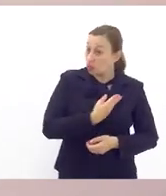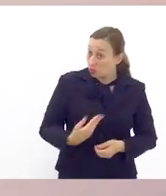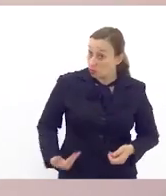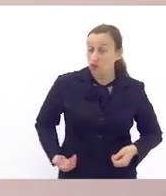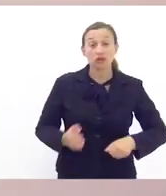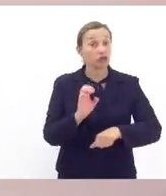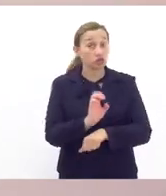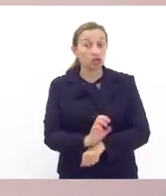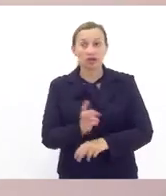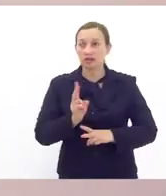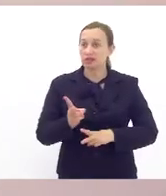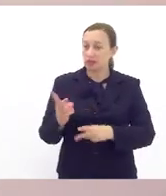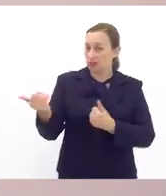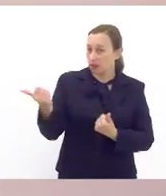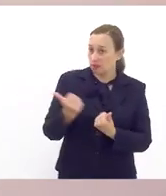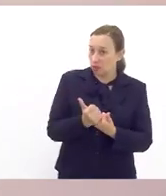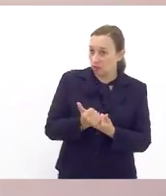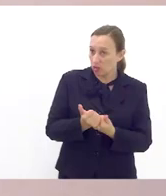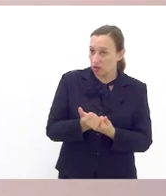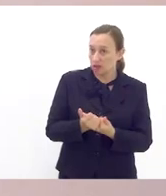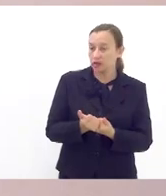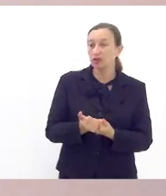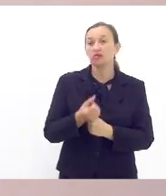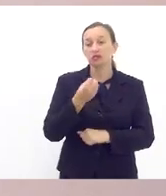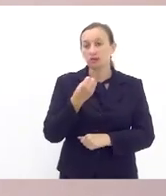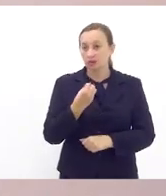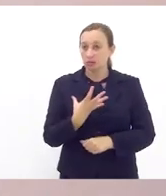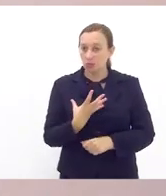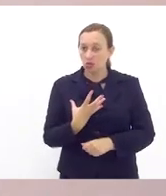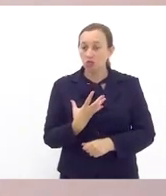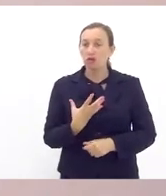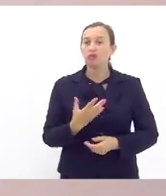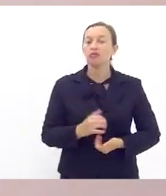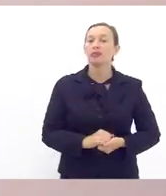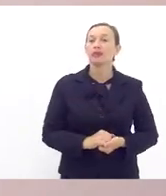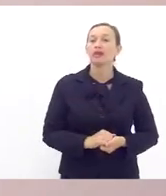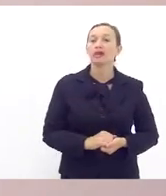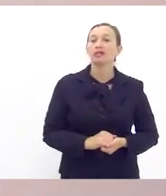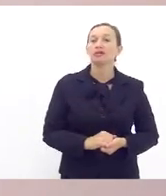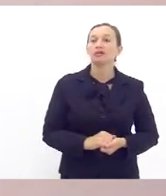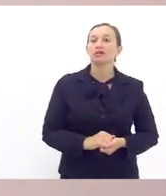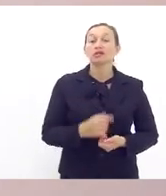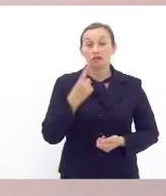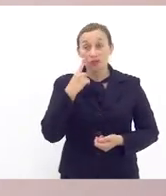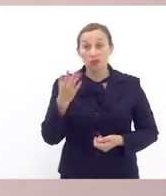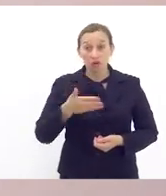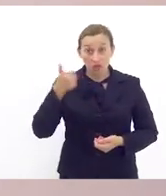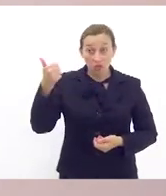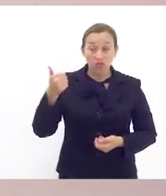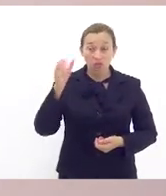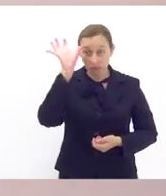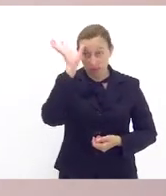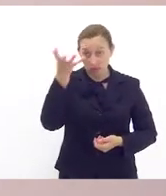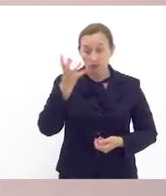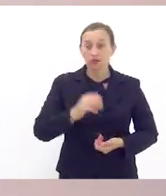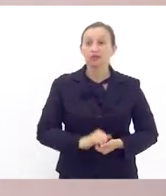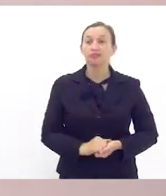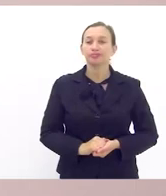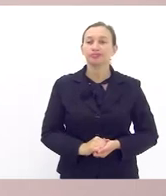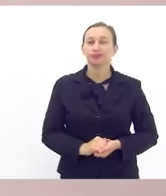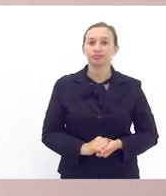do Estado que sempre nos acolhe de uma forma bastante positiva e contributiva para buscarmos as melhores Soluções